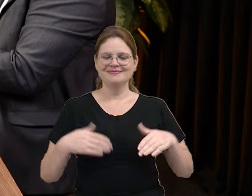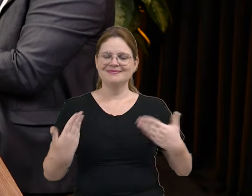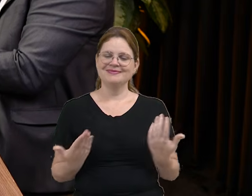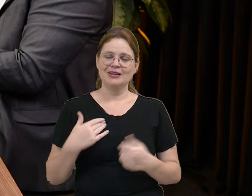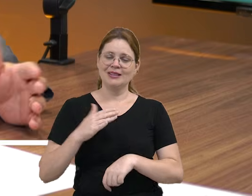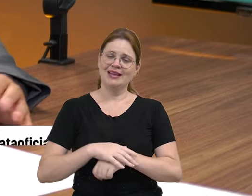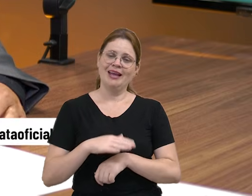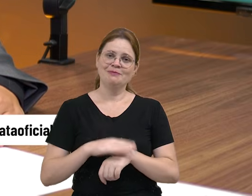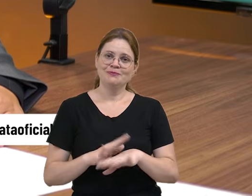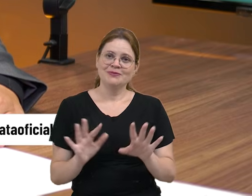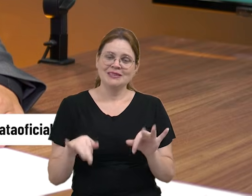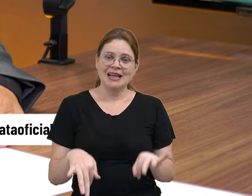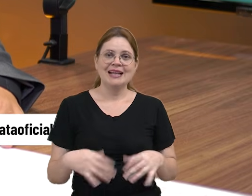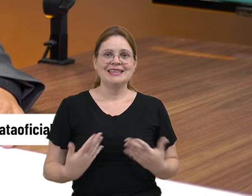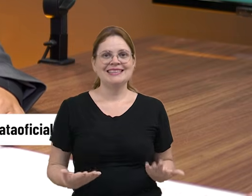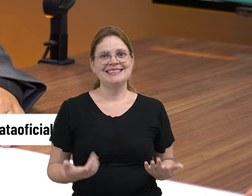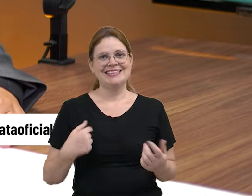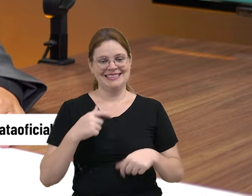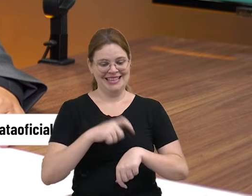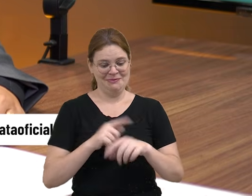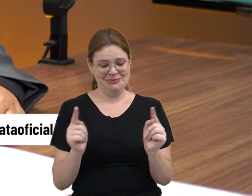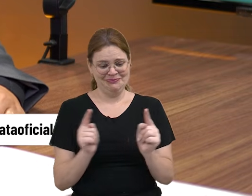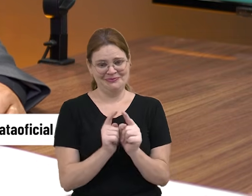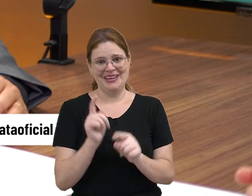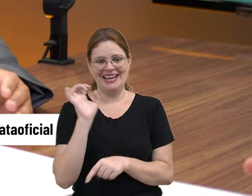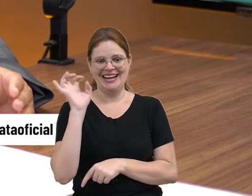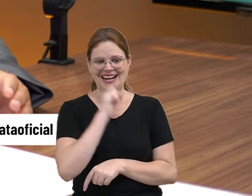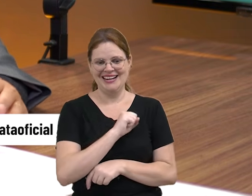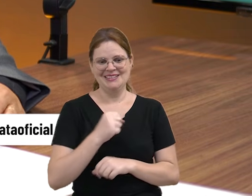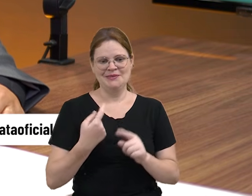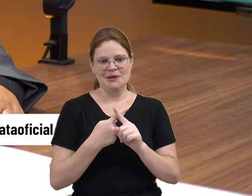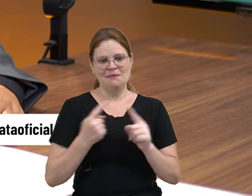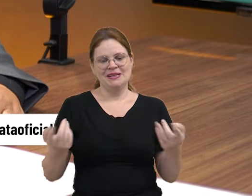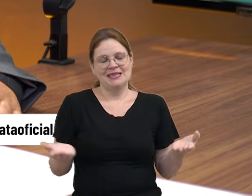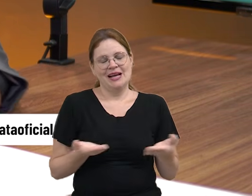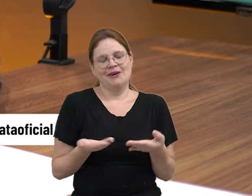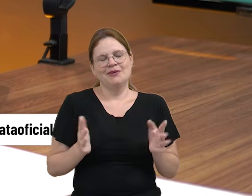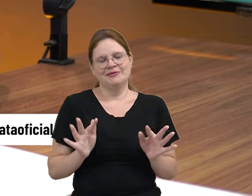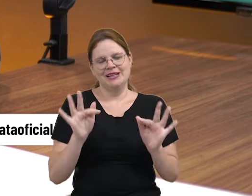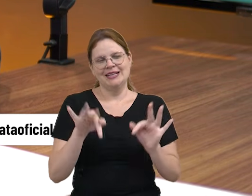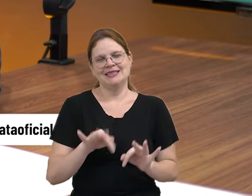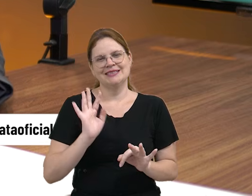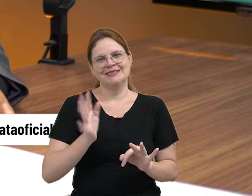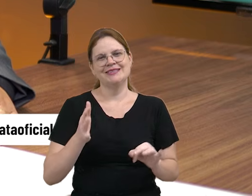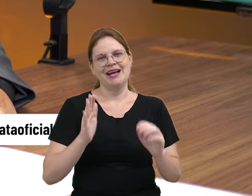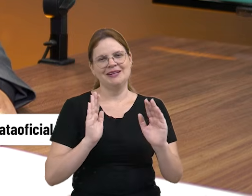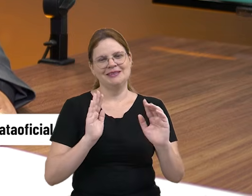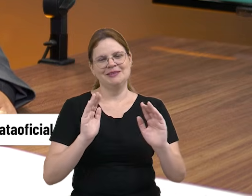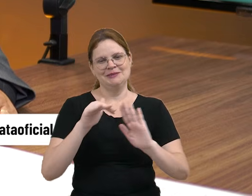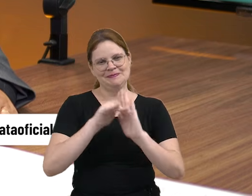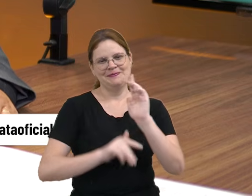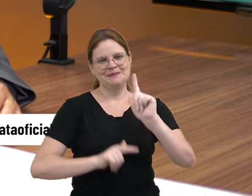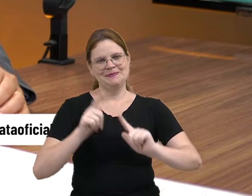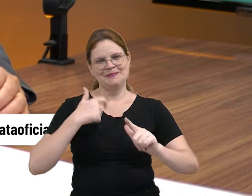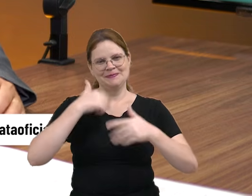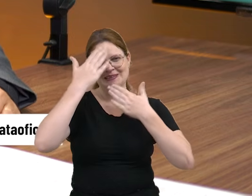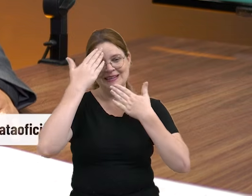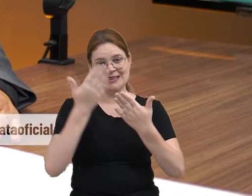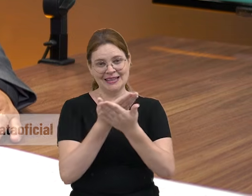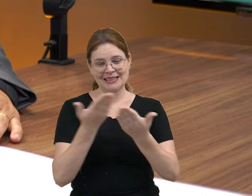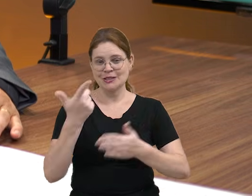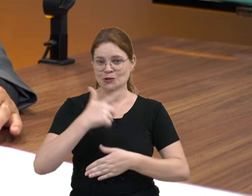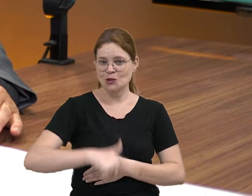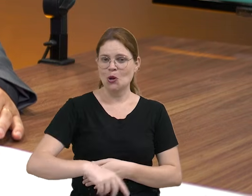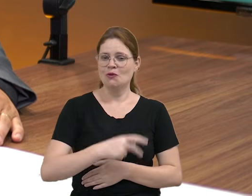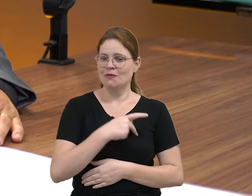Amém. Nosso tempo, né, ele é escasso, é rápido, mas estamos chegando ao término deste programa. Mais uma vez agradecer